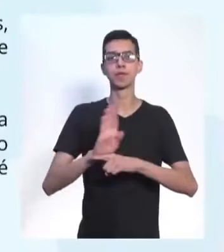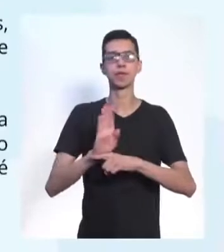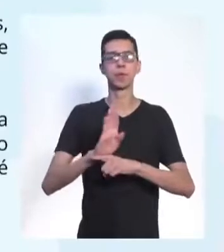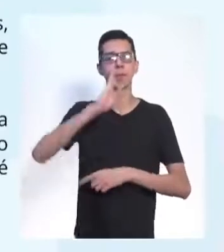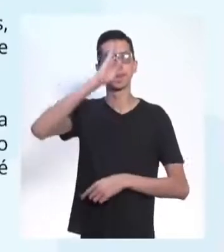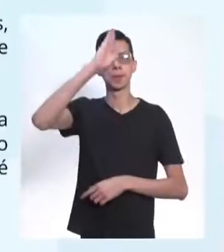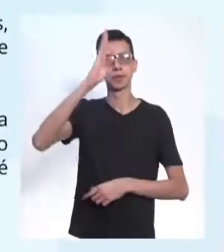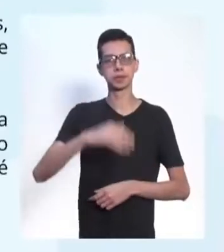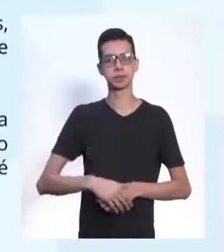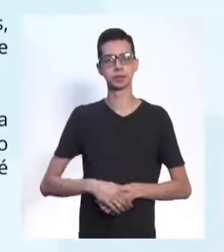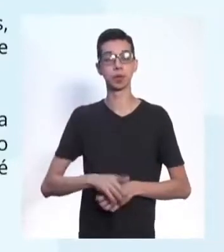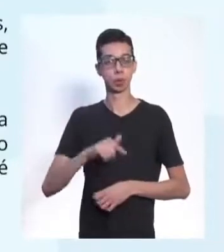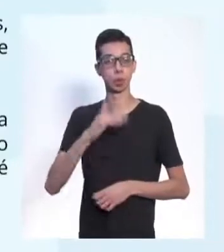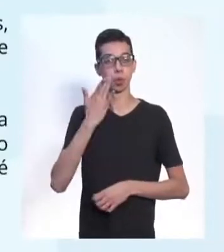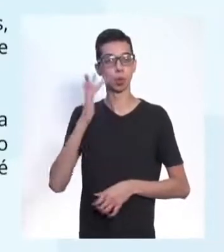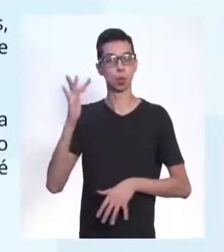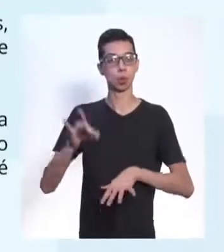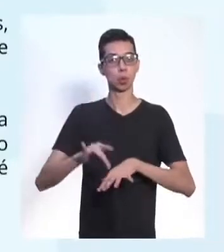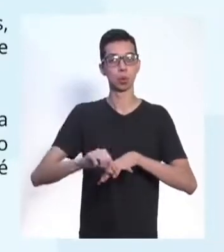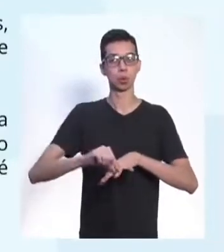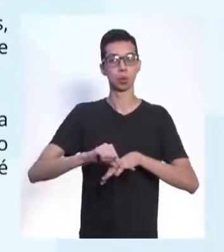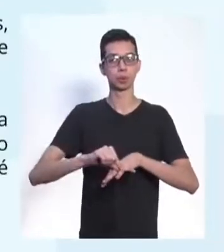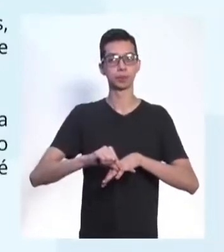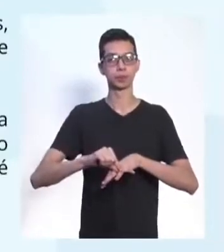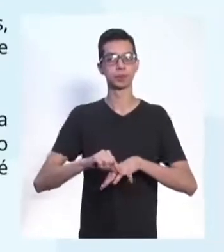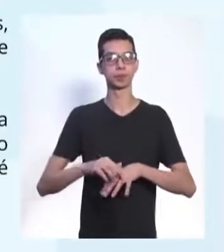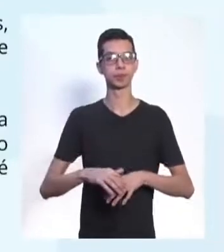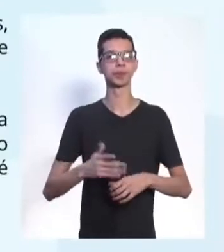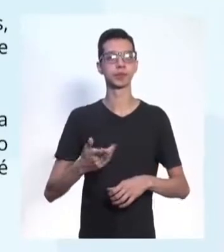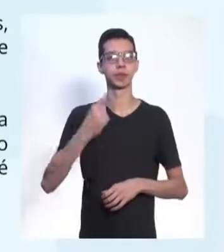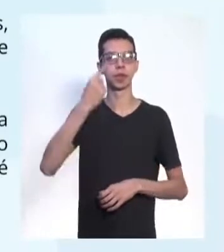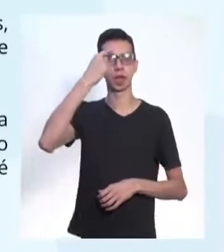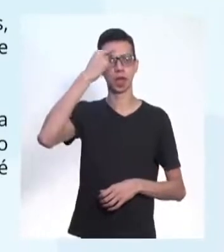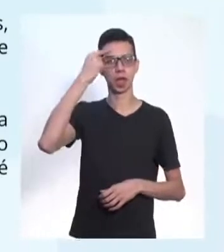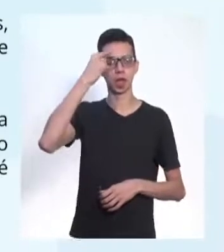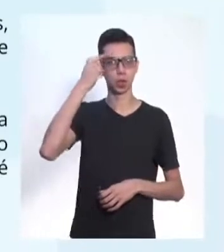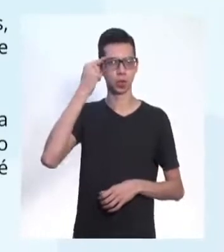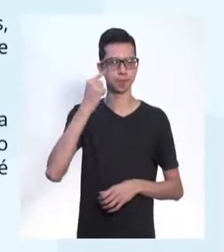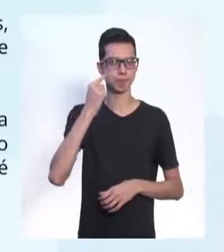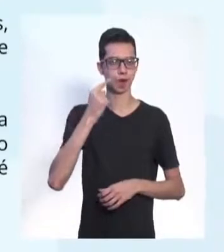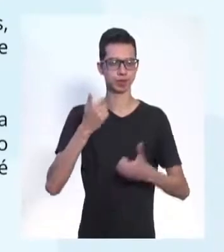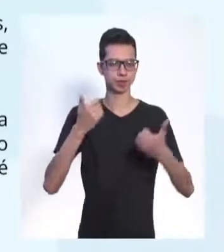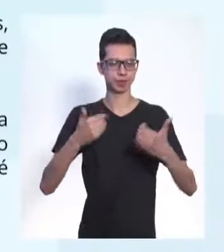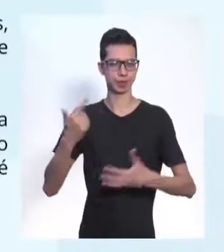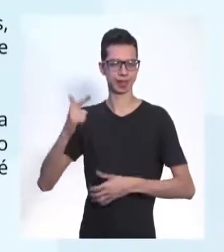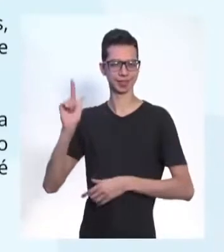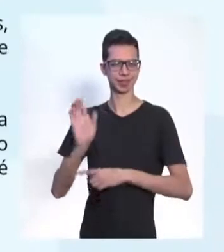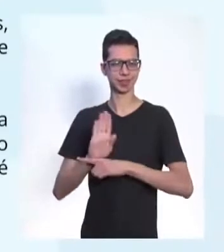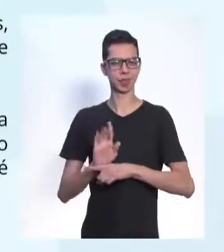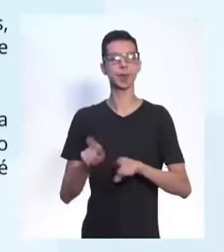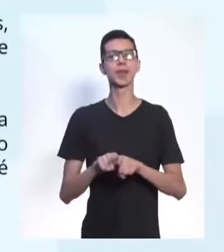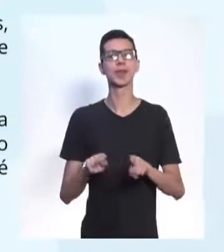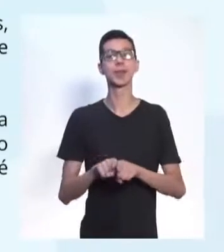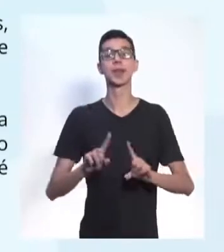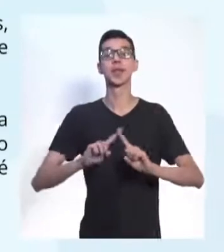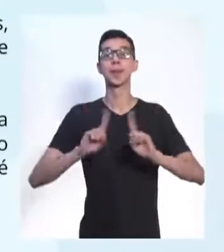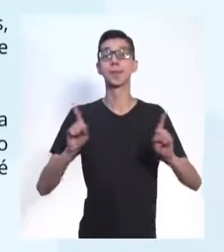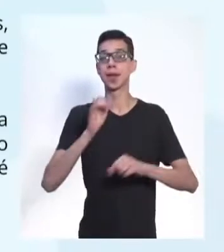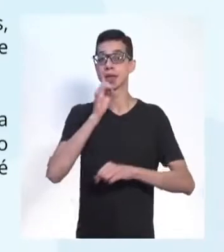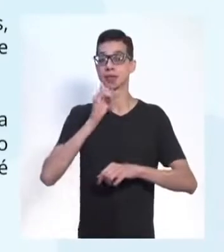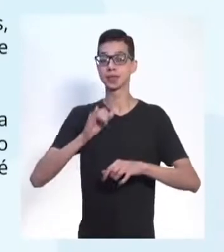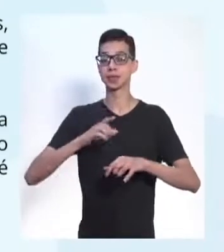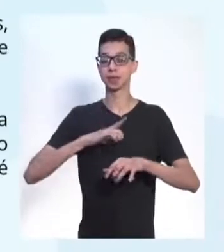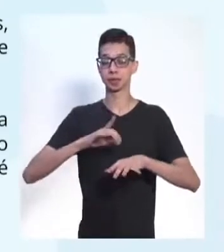começo ao fim da história, ele está aparecendo. Então, é um adereço muito importante. Mas fora o Senhor dos Anéis, nós